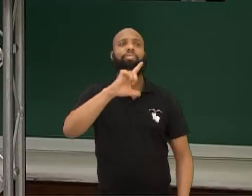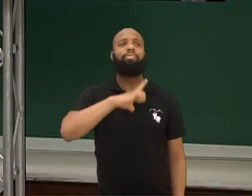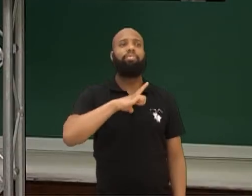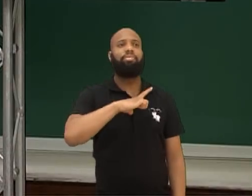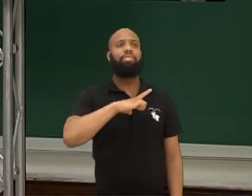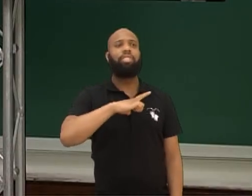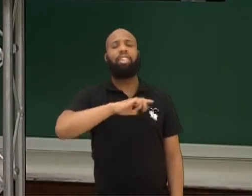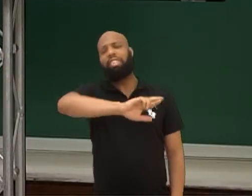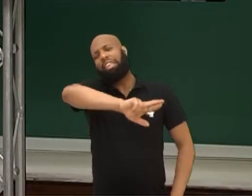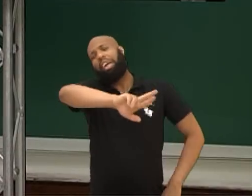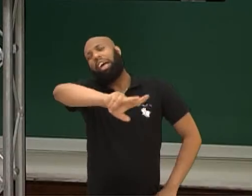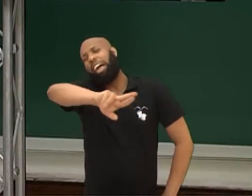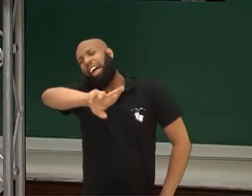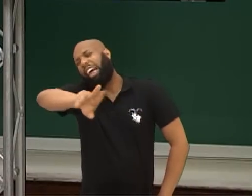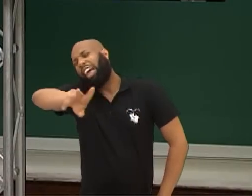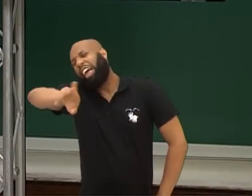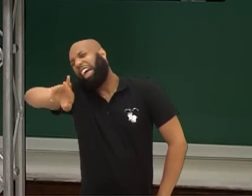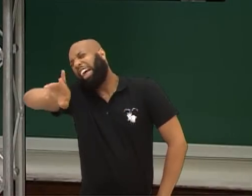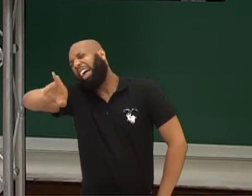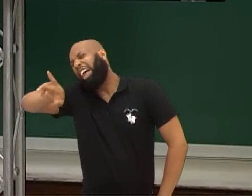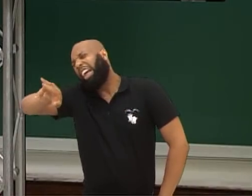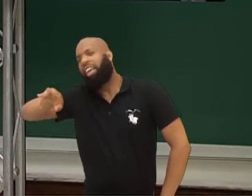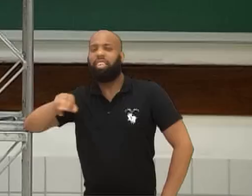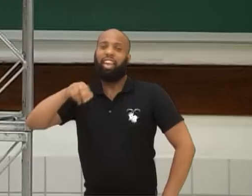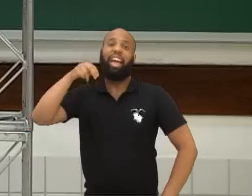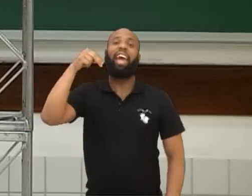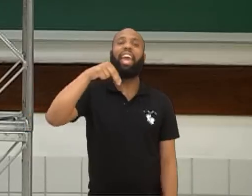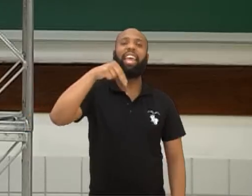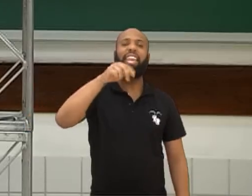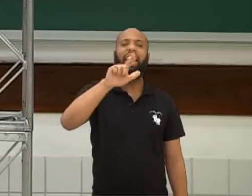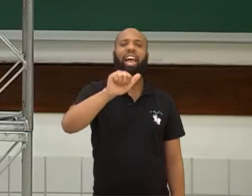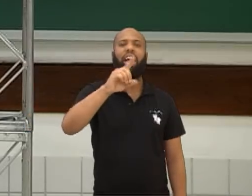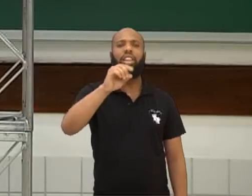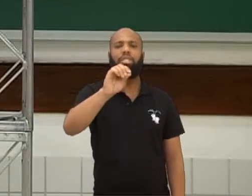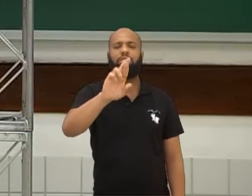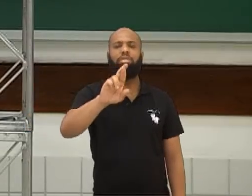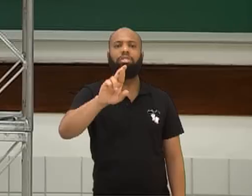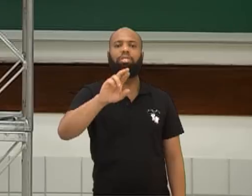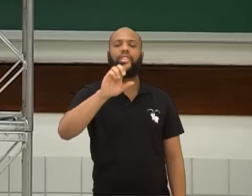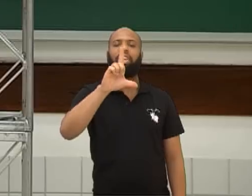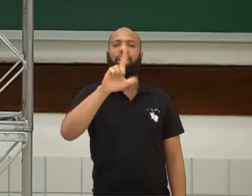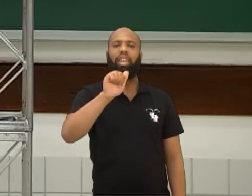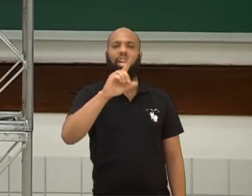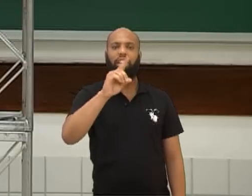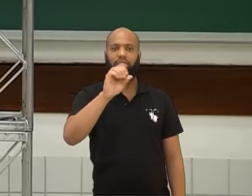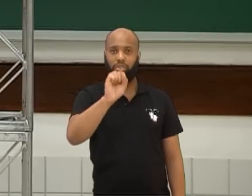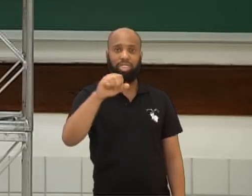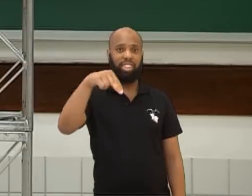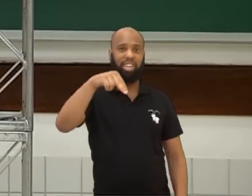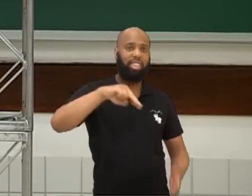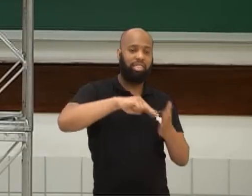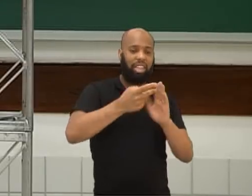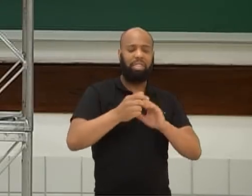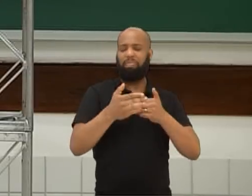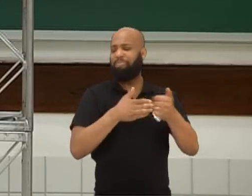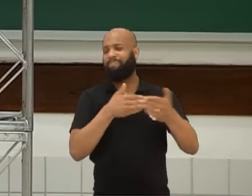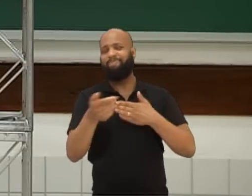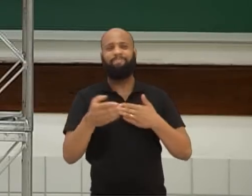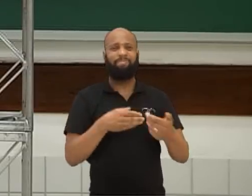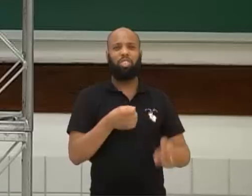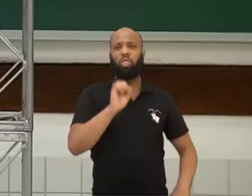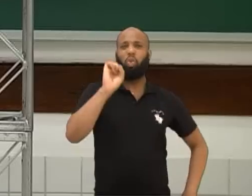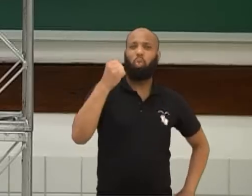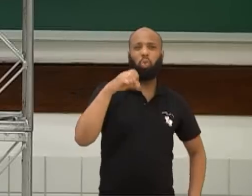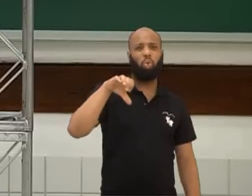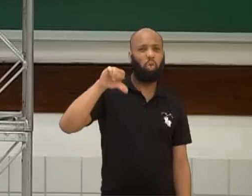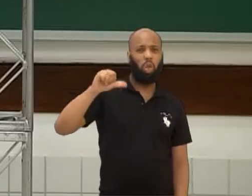um polígono de n lados? O que é um polígono de n lados? Número n de lados. Qualquer número de lados.